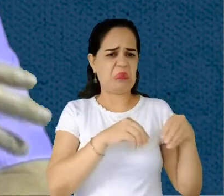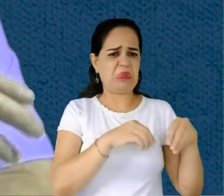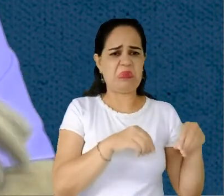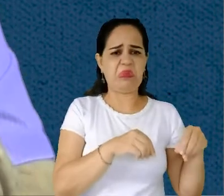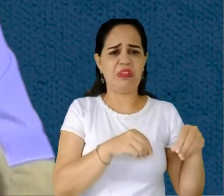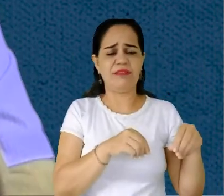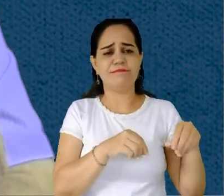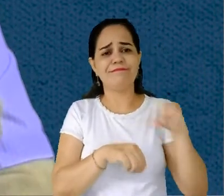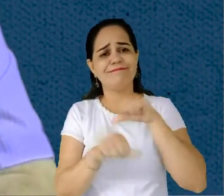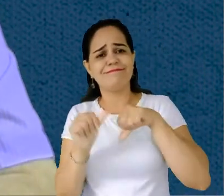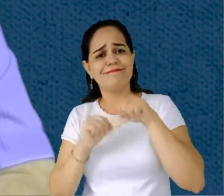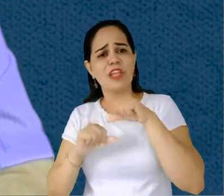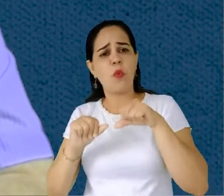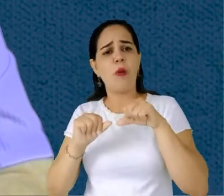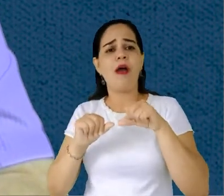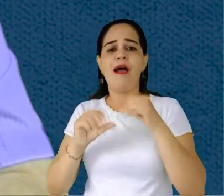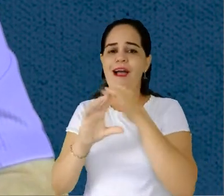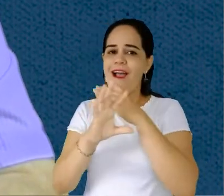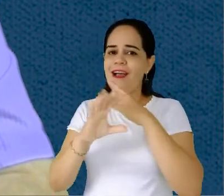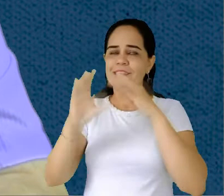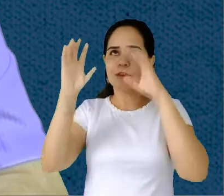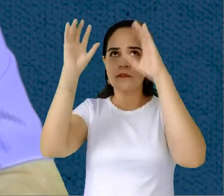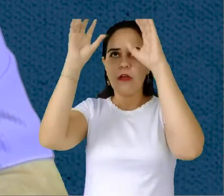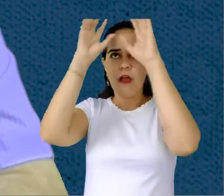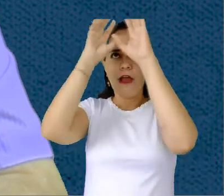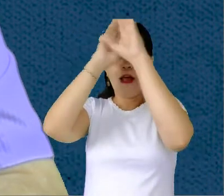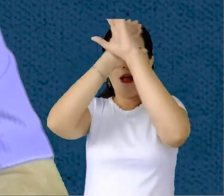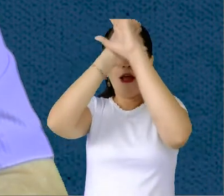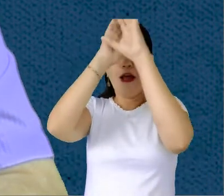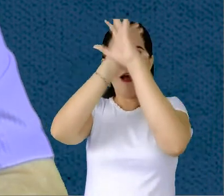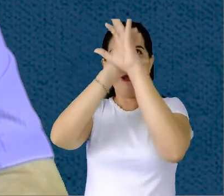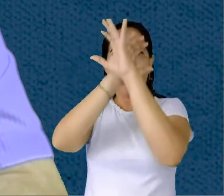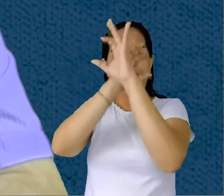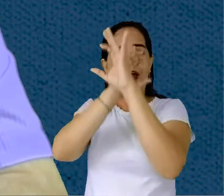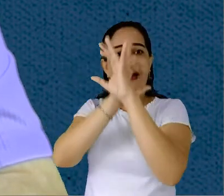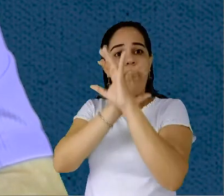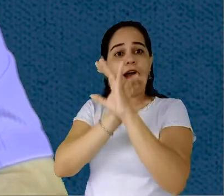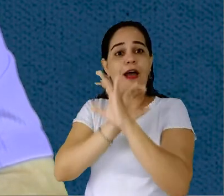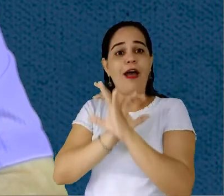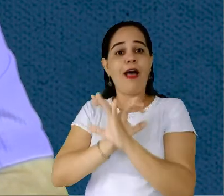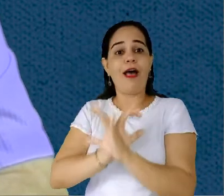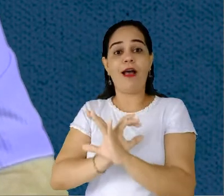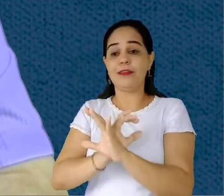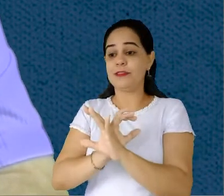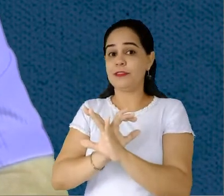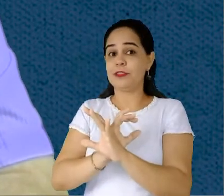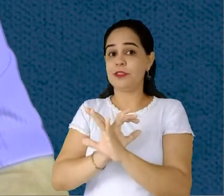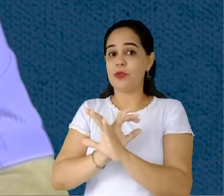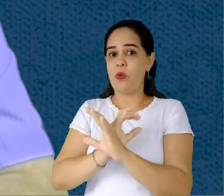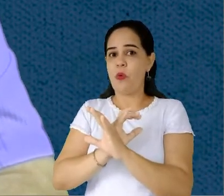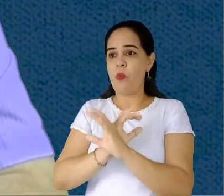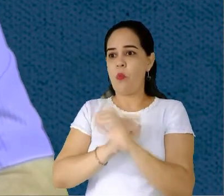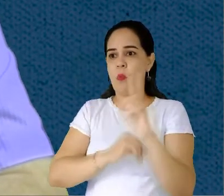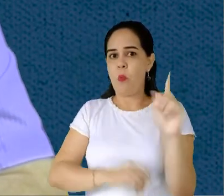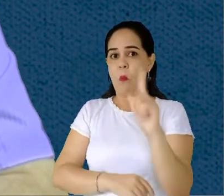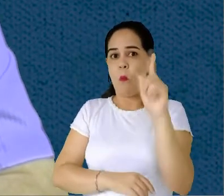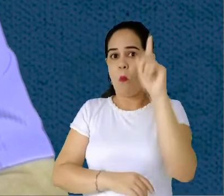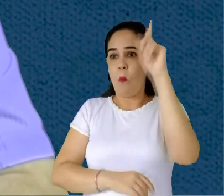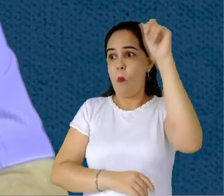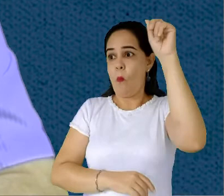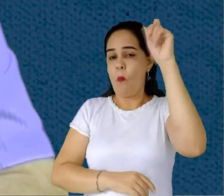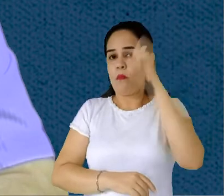que está na terra, mas a Nova Jerusalém que desce do céu, tá? Que tem umas muralhas maciças,